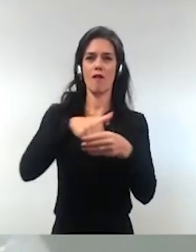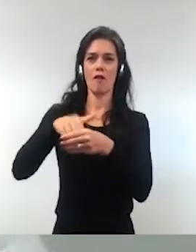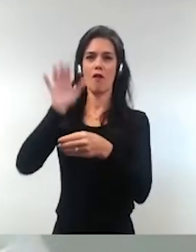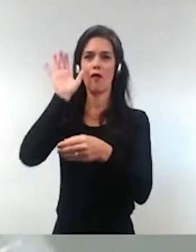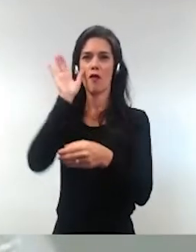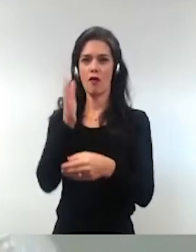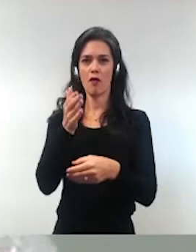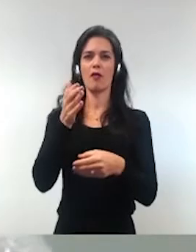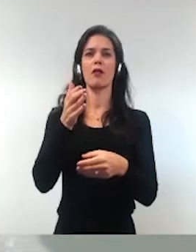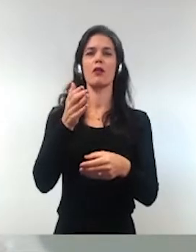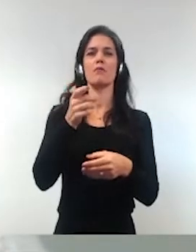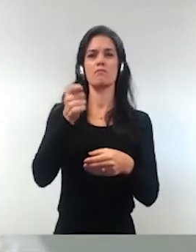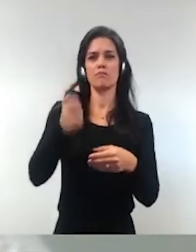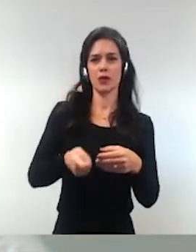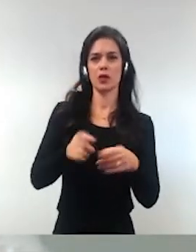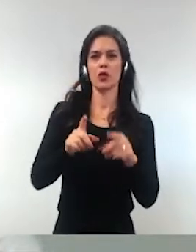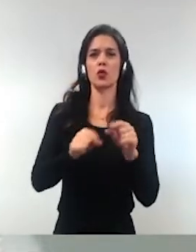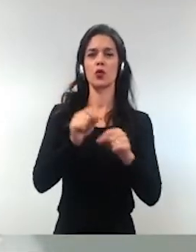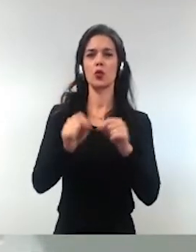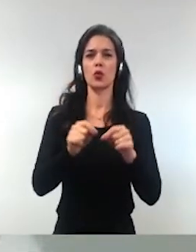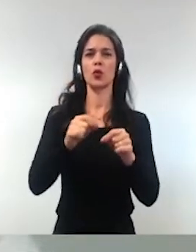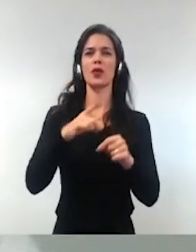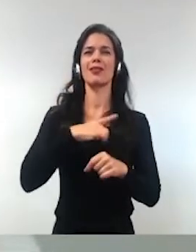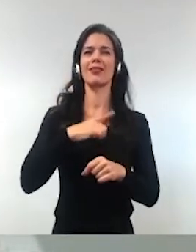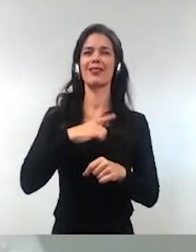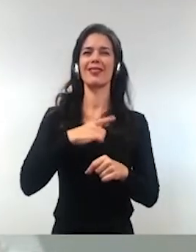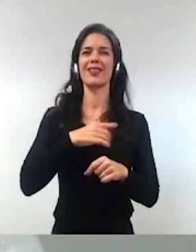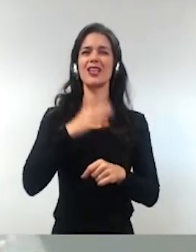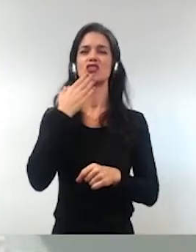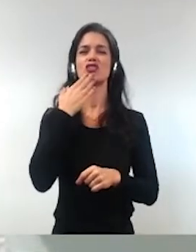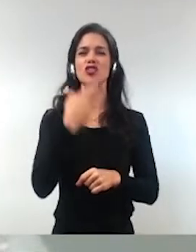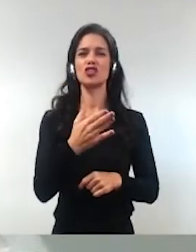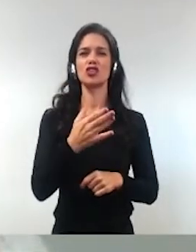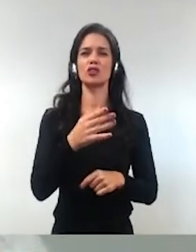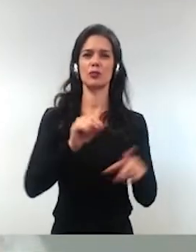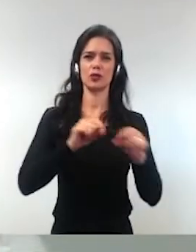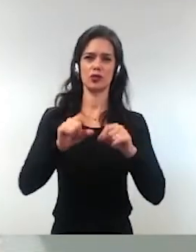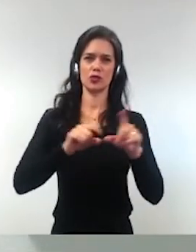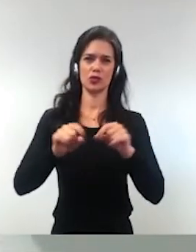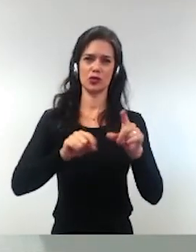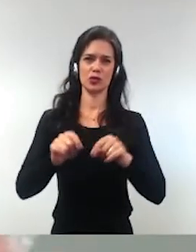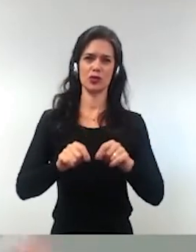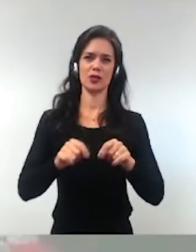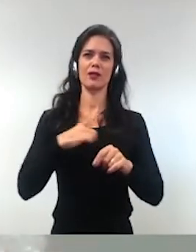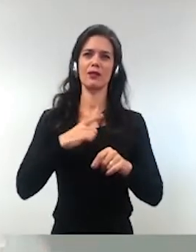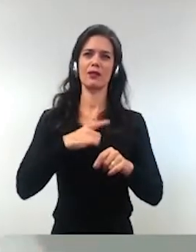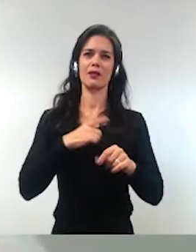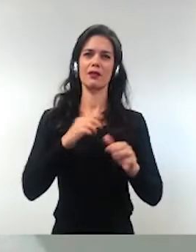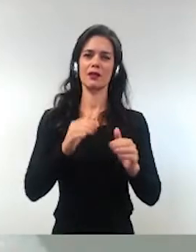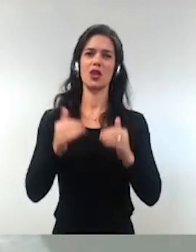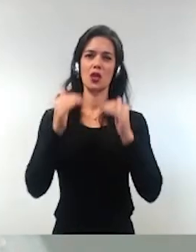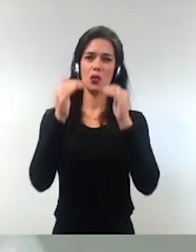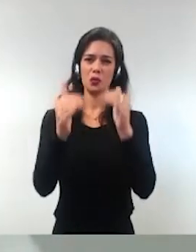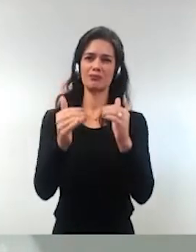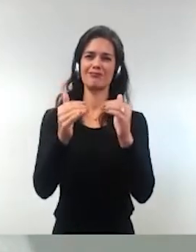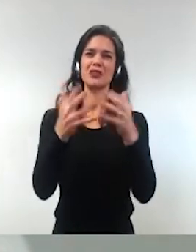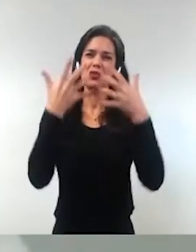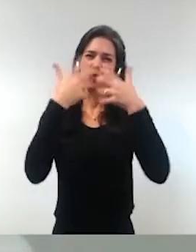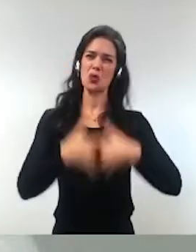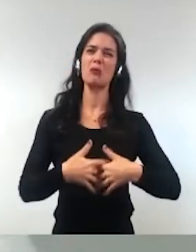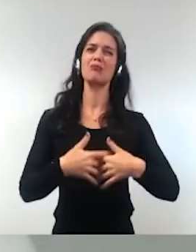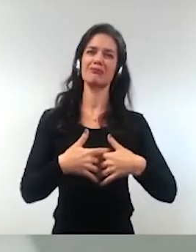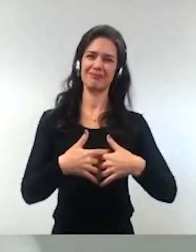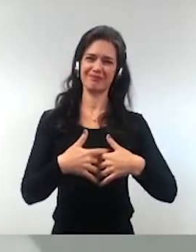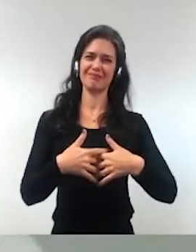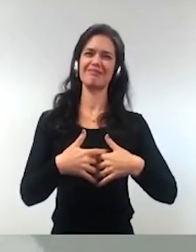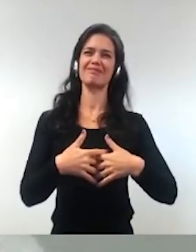justiça, sabemos que são tipos de decisões que exigem um nível alto de complexidade para que